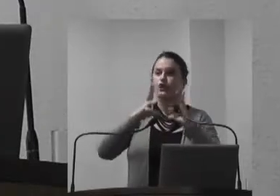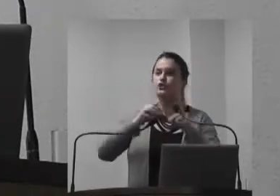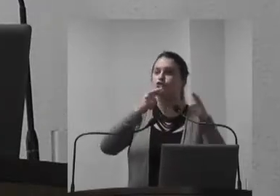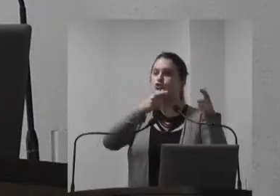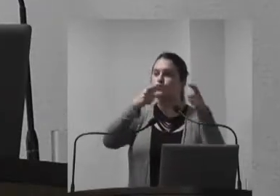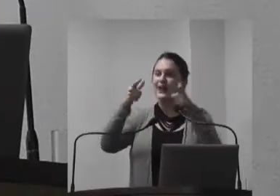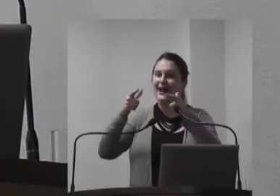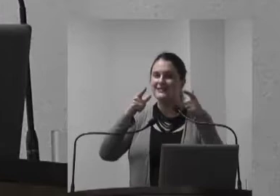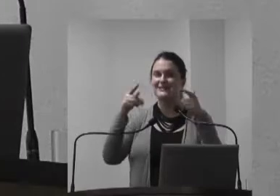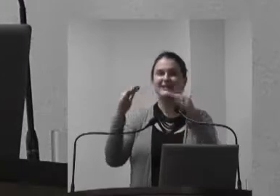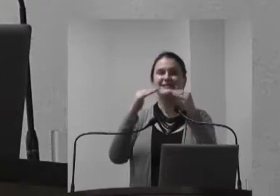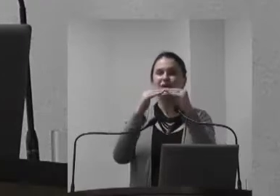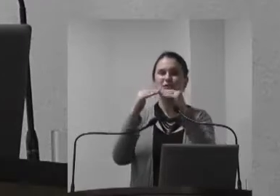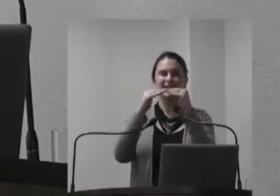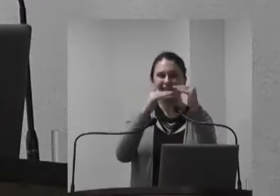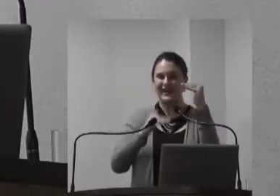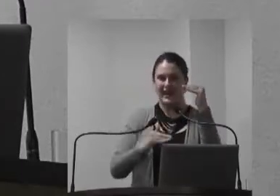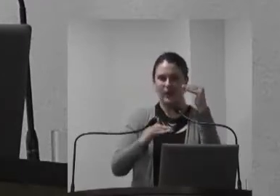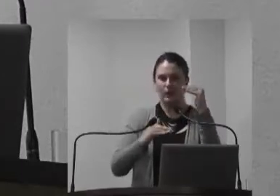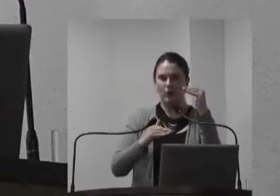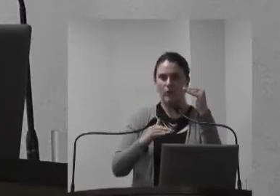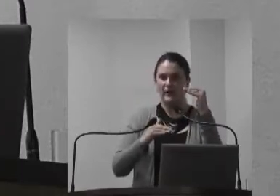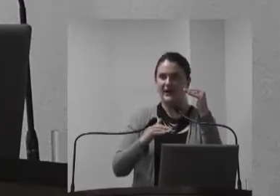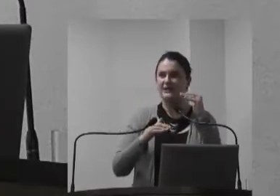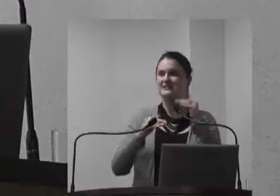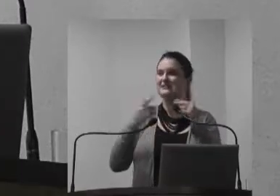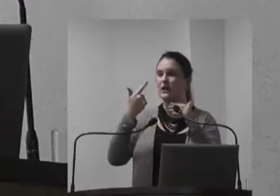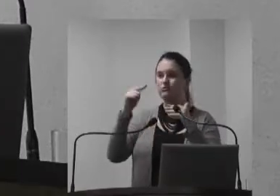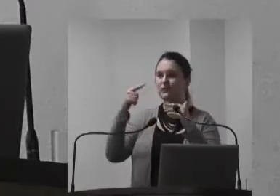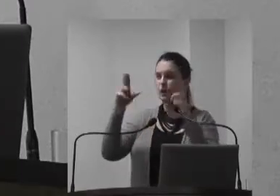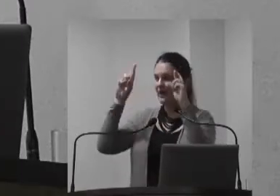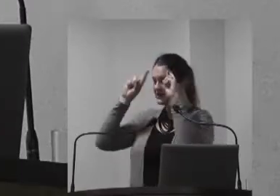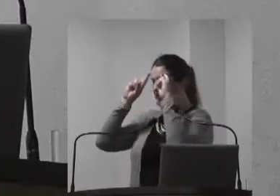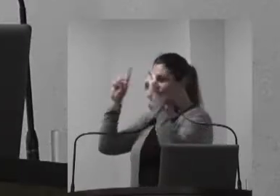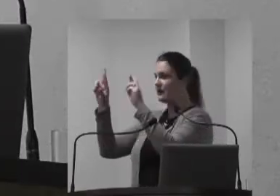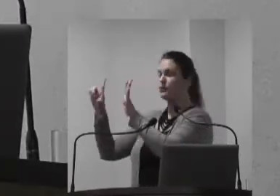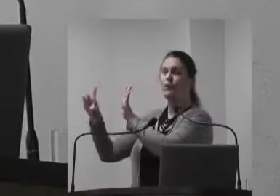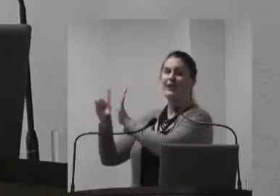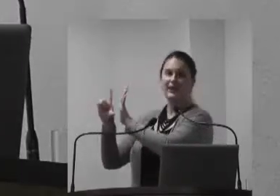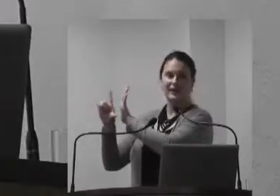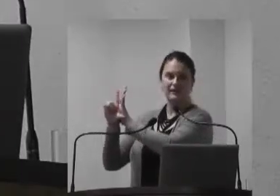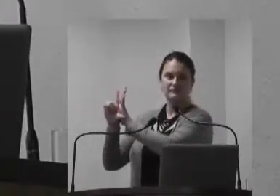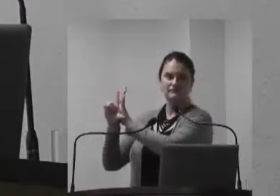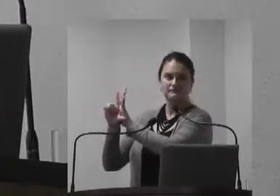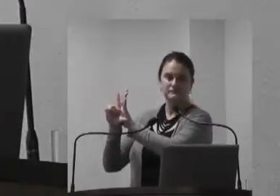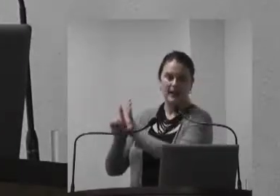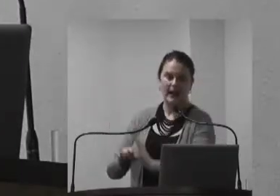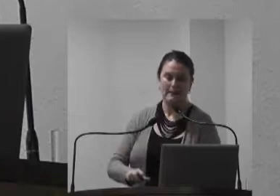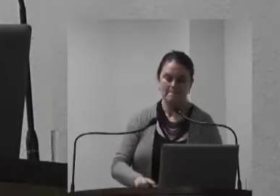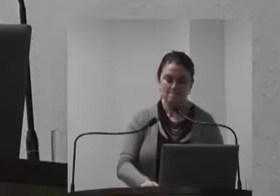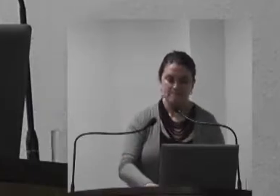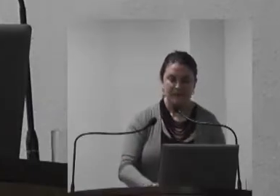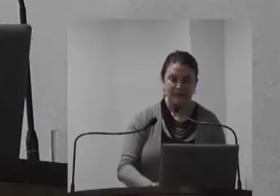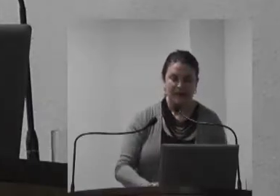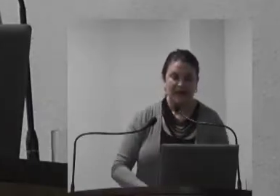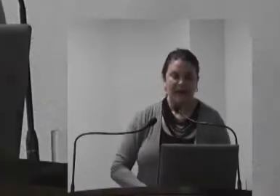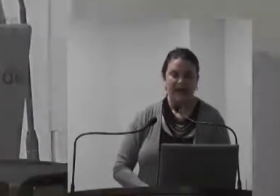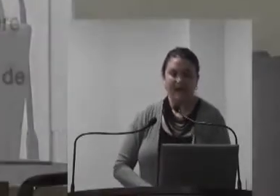Tá? Todos os lugares que eles não se adequam, eles não estão respeitando a lei.